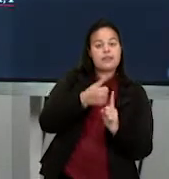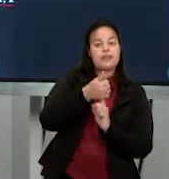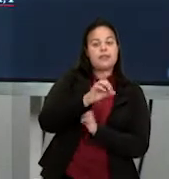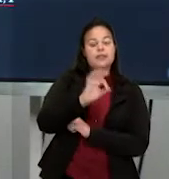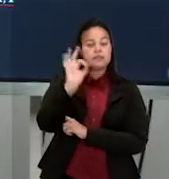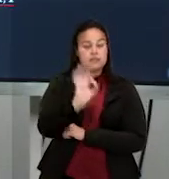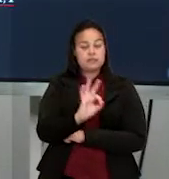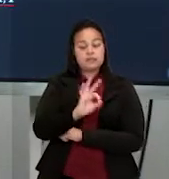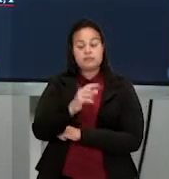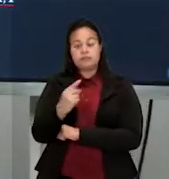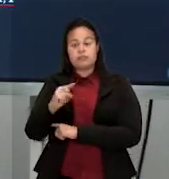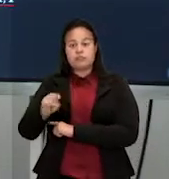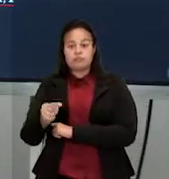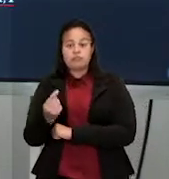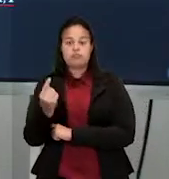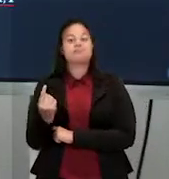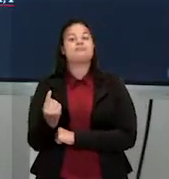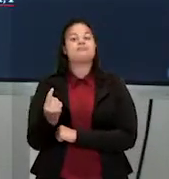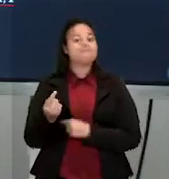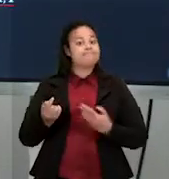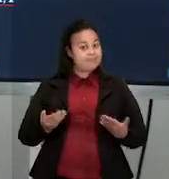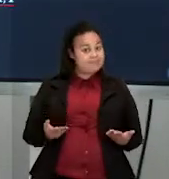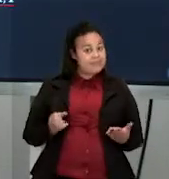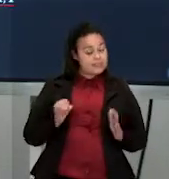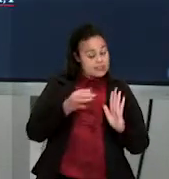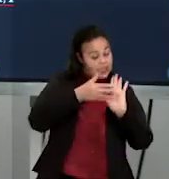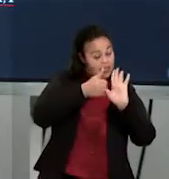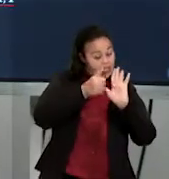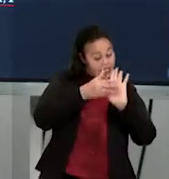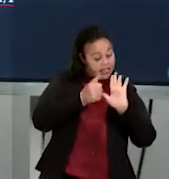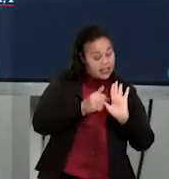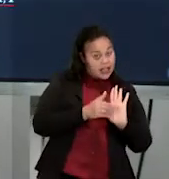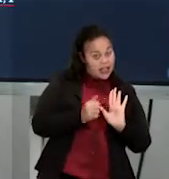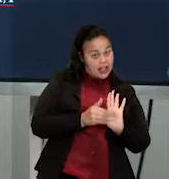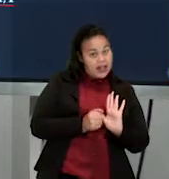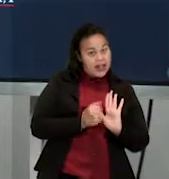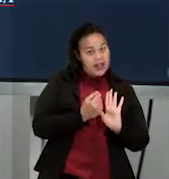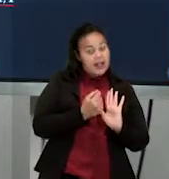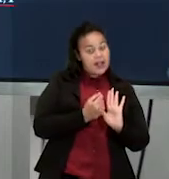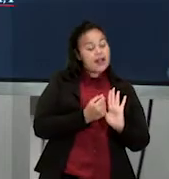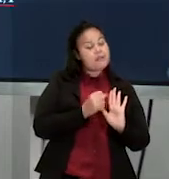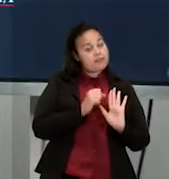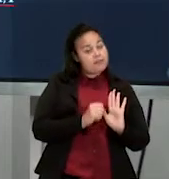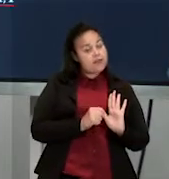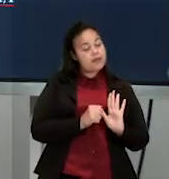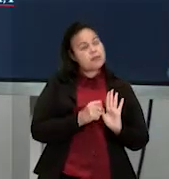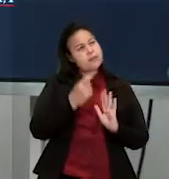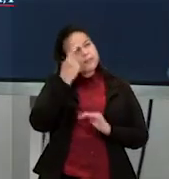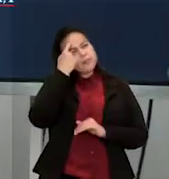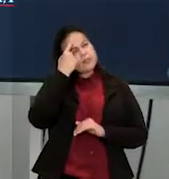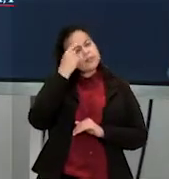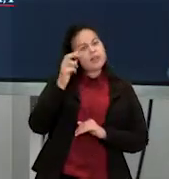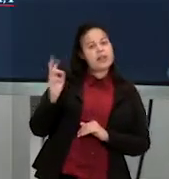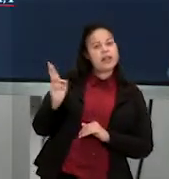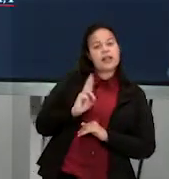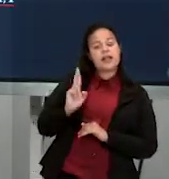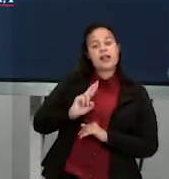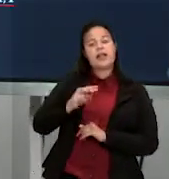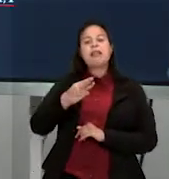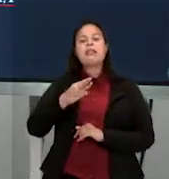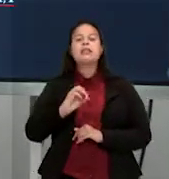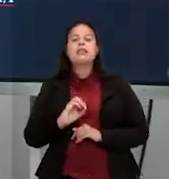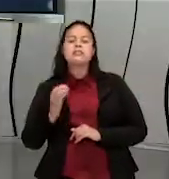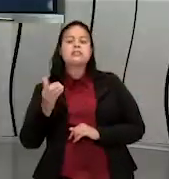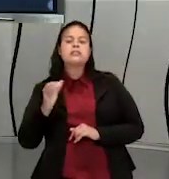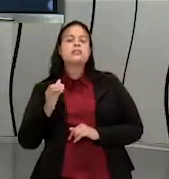1,1. Tá certo? Então, se eu estou tirando de 1, eu posso pensar em real, por exemplo, de R$1 eu tiro 30